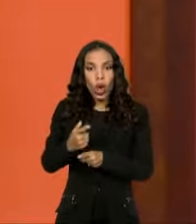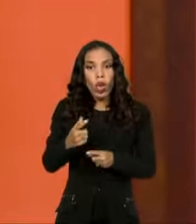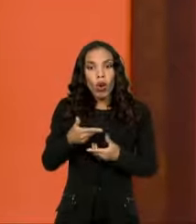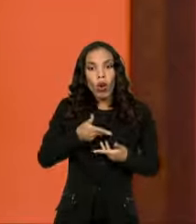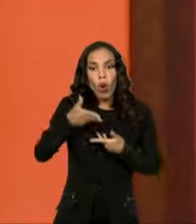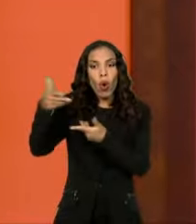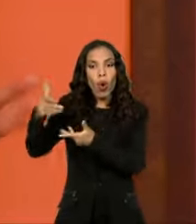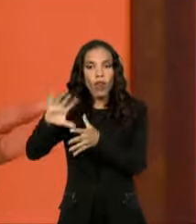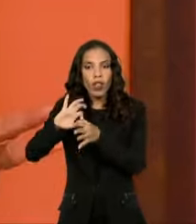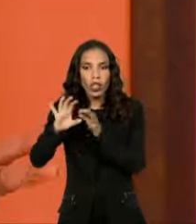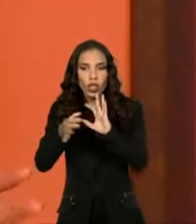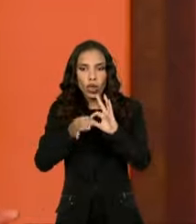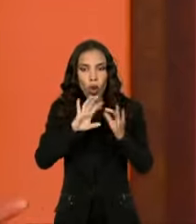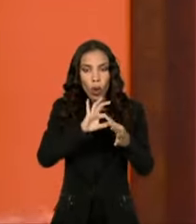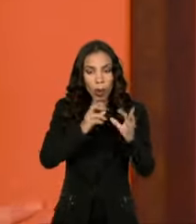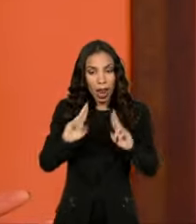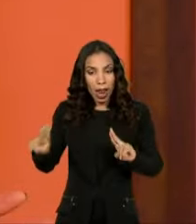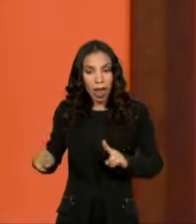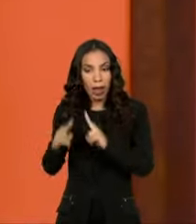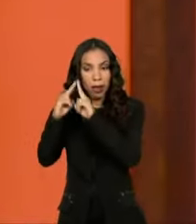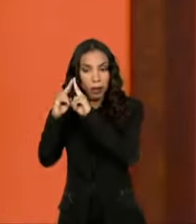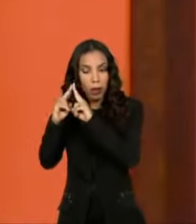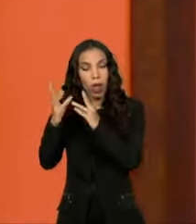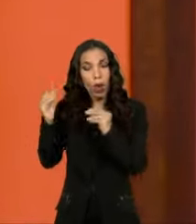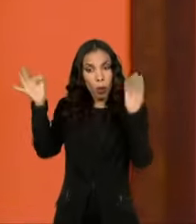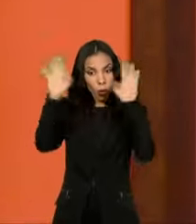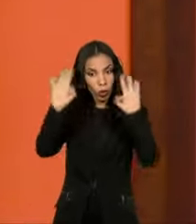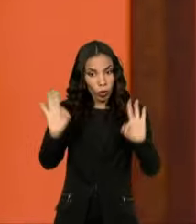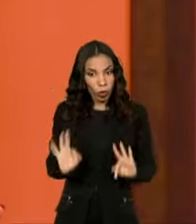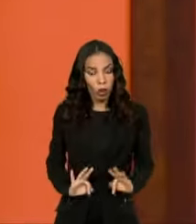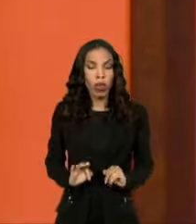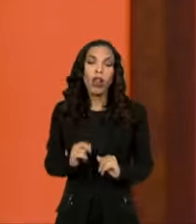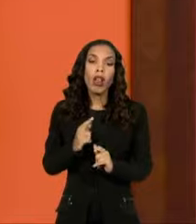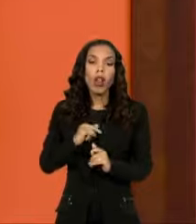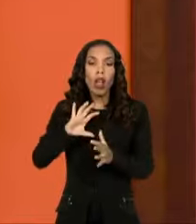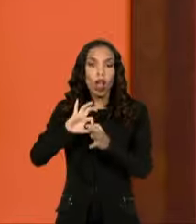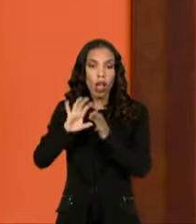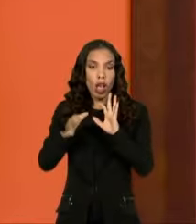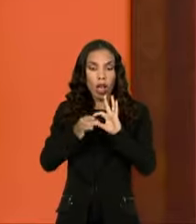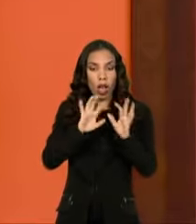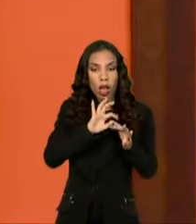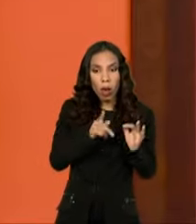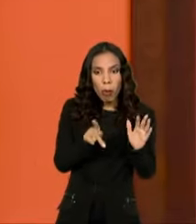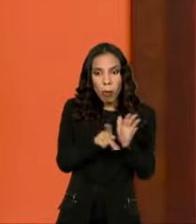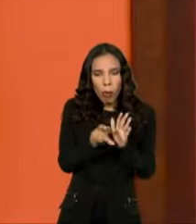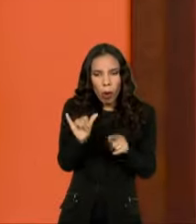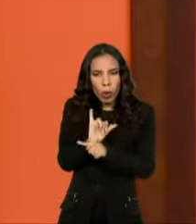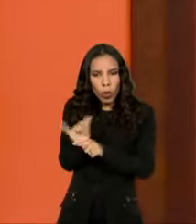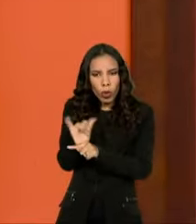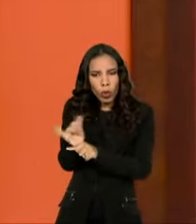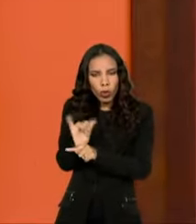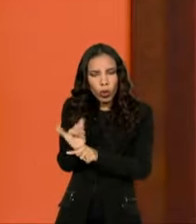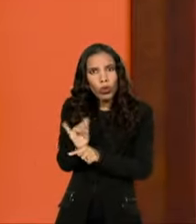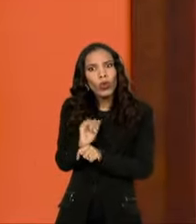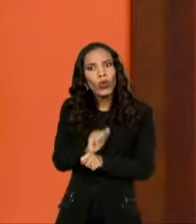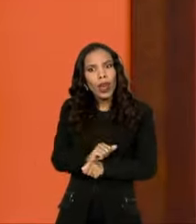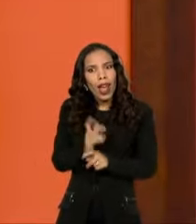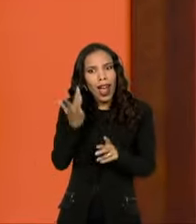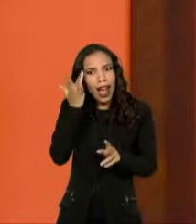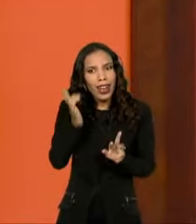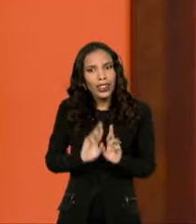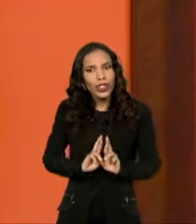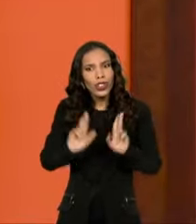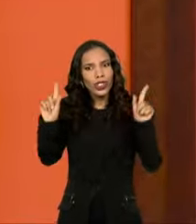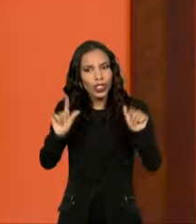aí, fiquei muito feliz. Em Paris. Em Paris. Cobri as Olimpíadas para o YouTube. Então, acho que isso vai ser muito